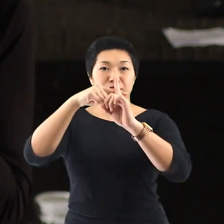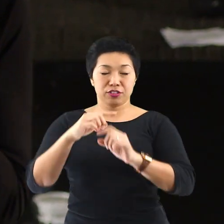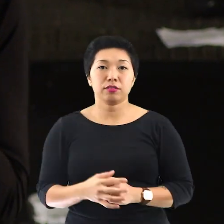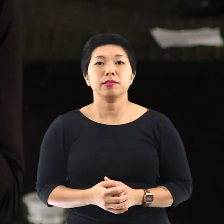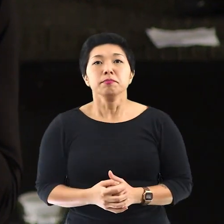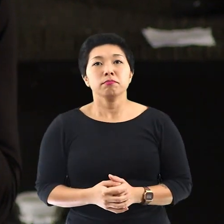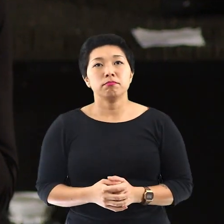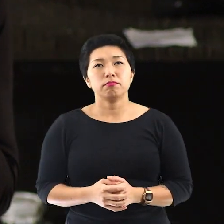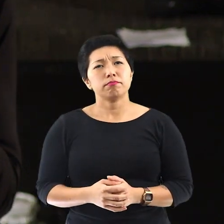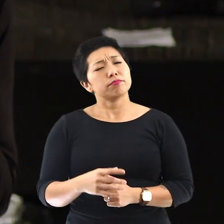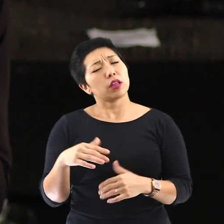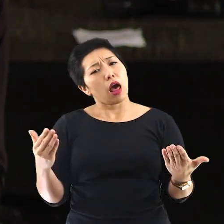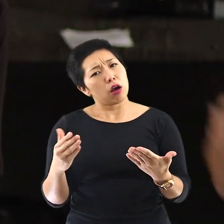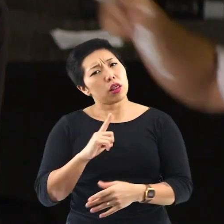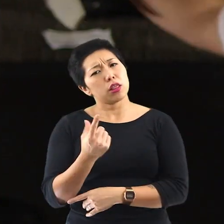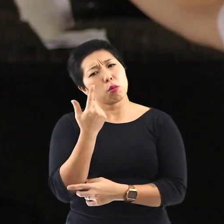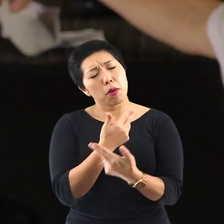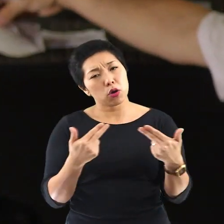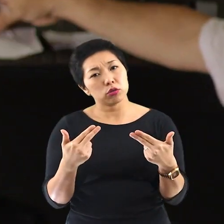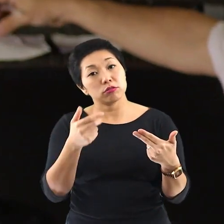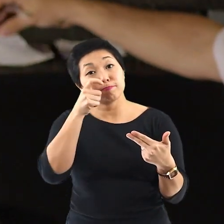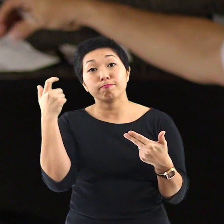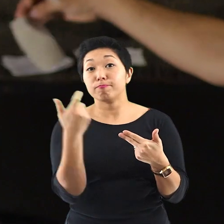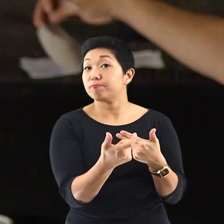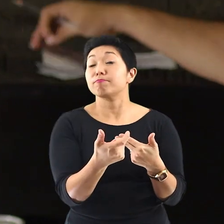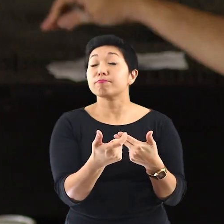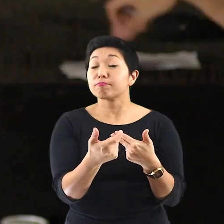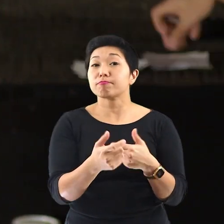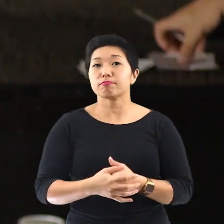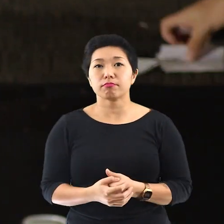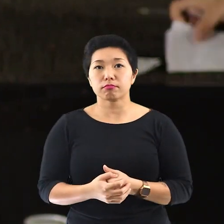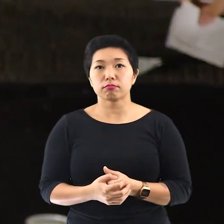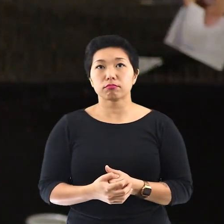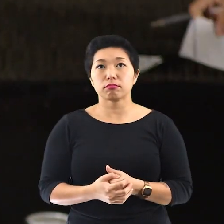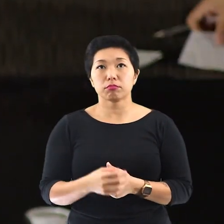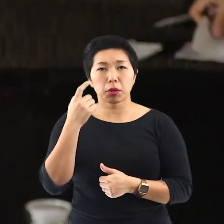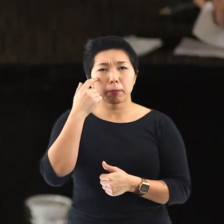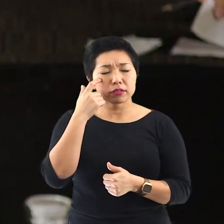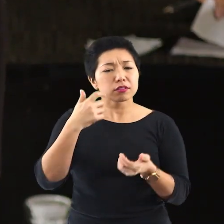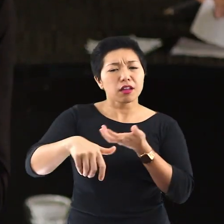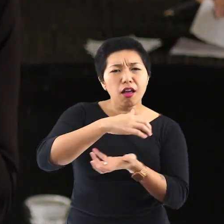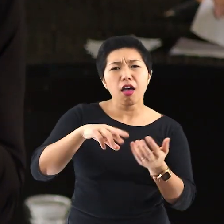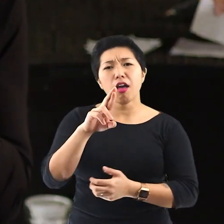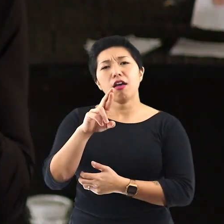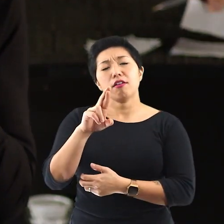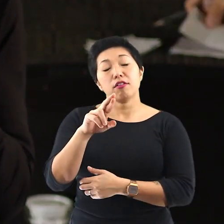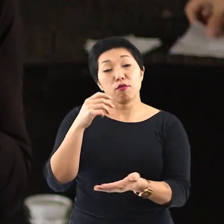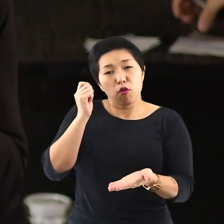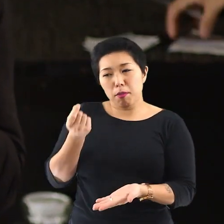positivo. Agora, há uma coisa interessante quando se fala na